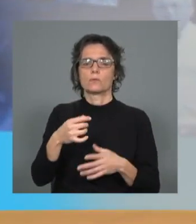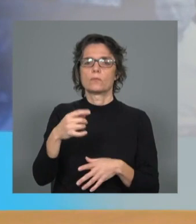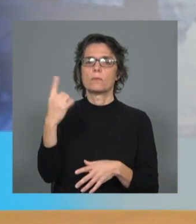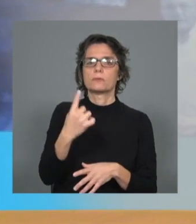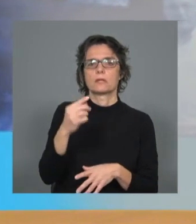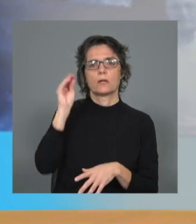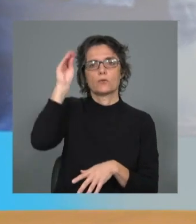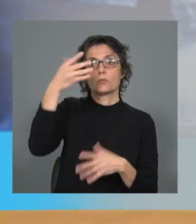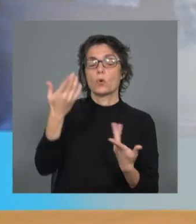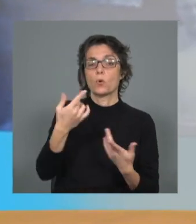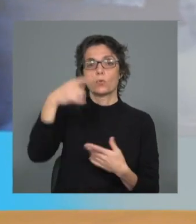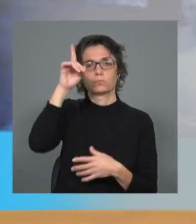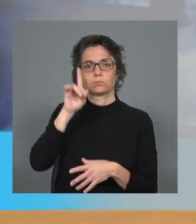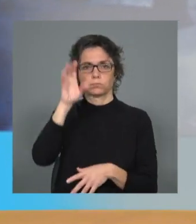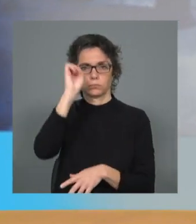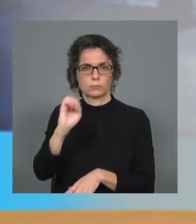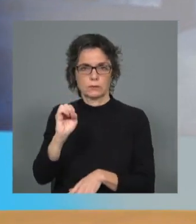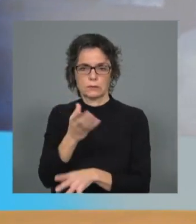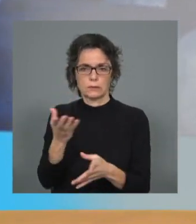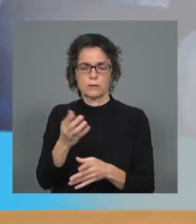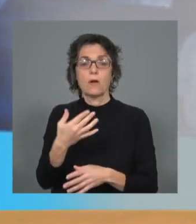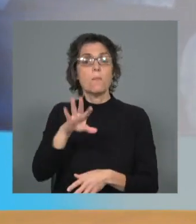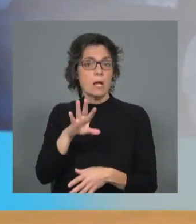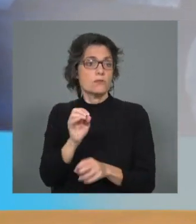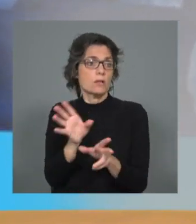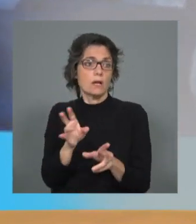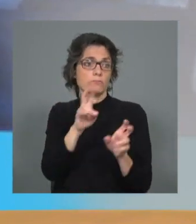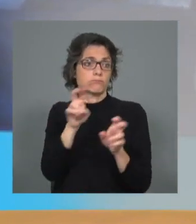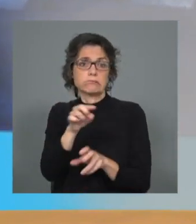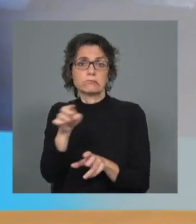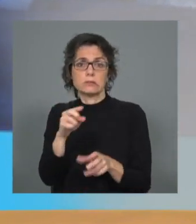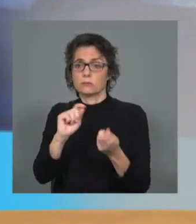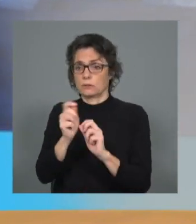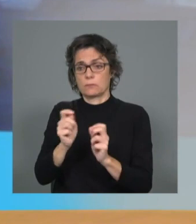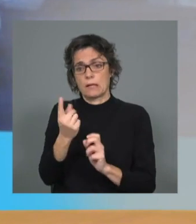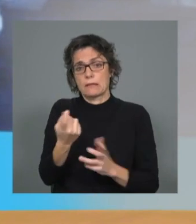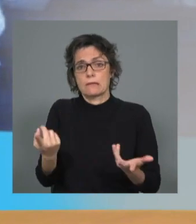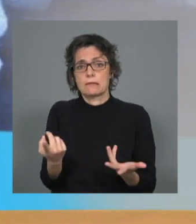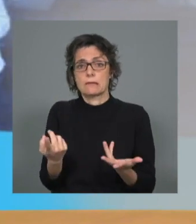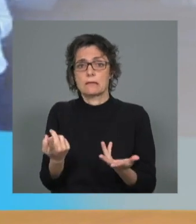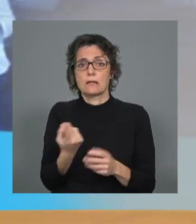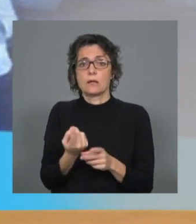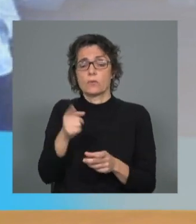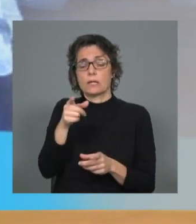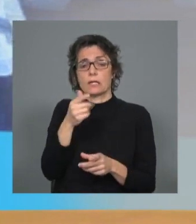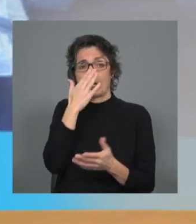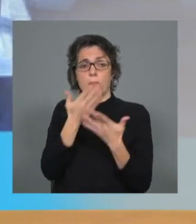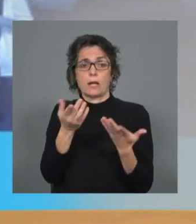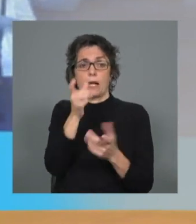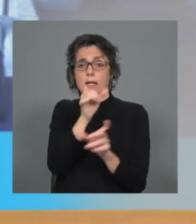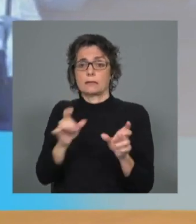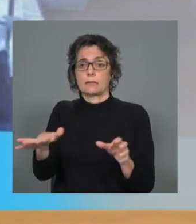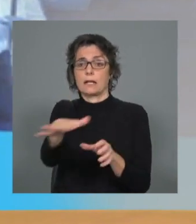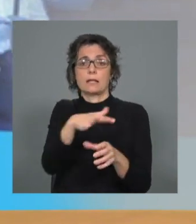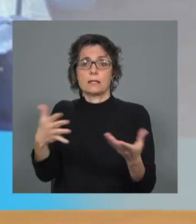Primeiro-Ministro. Mas, mais uma vez, são questões que deverão ser debatidas, porque a questão da cidadania, para que seja uma cidadania plena,